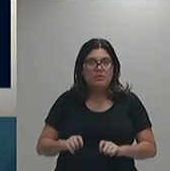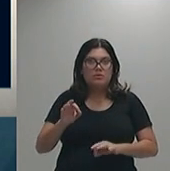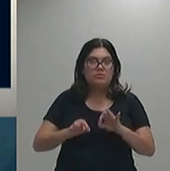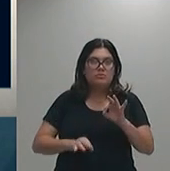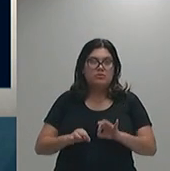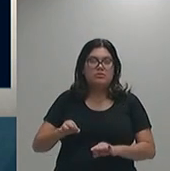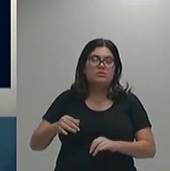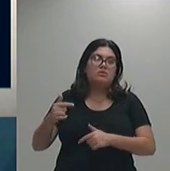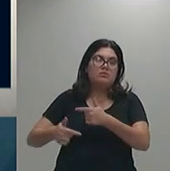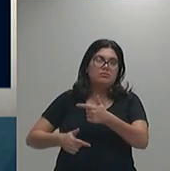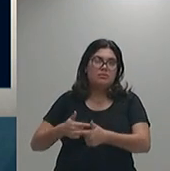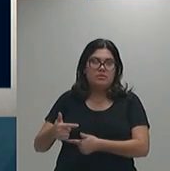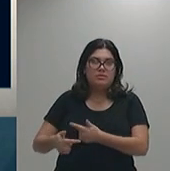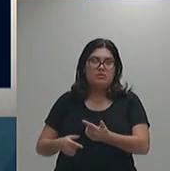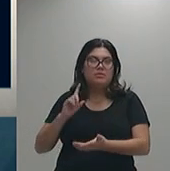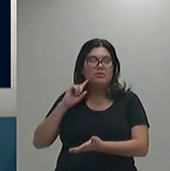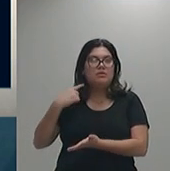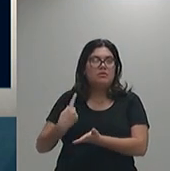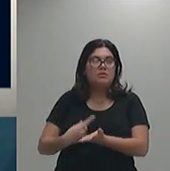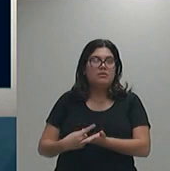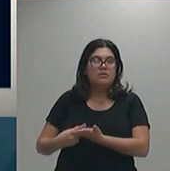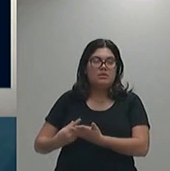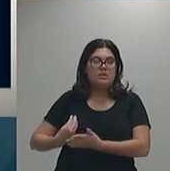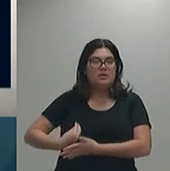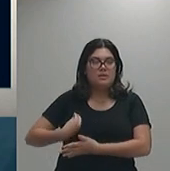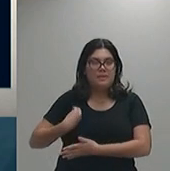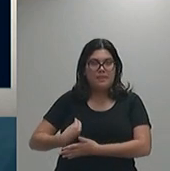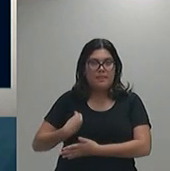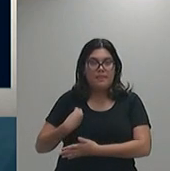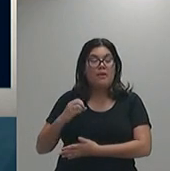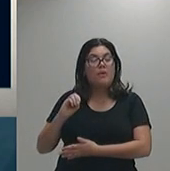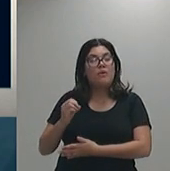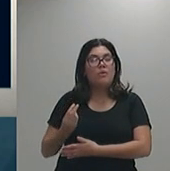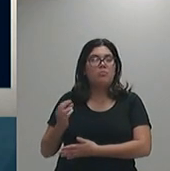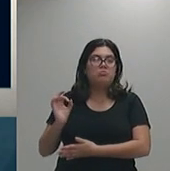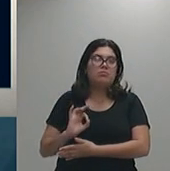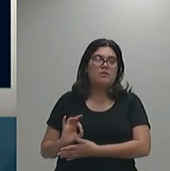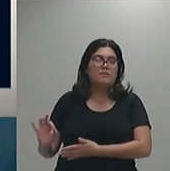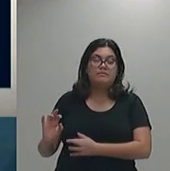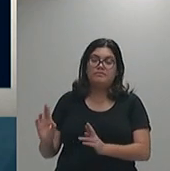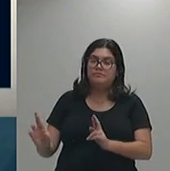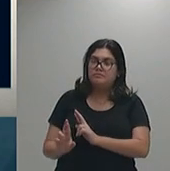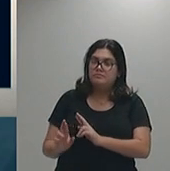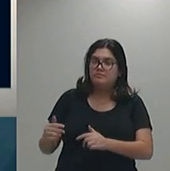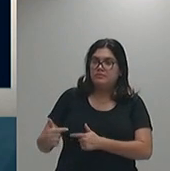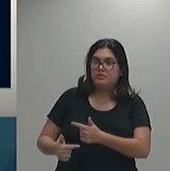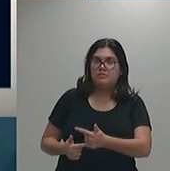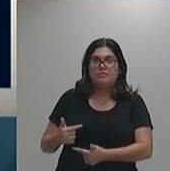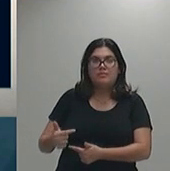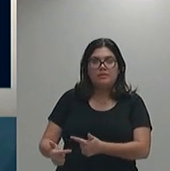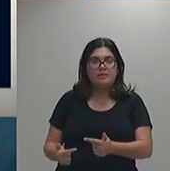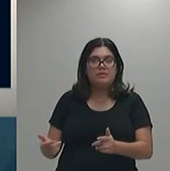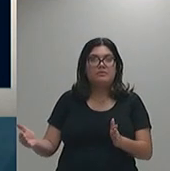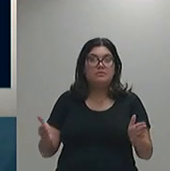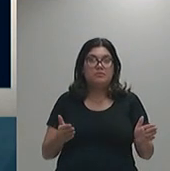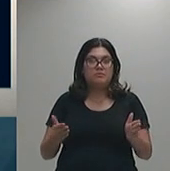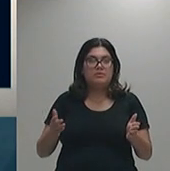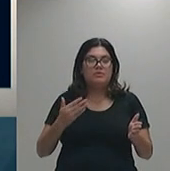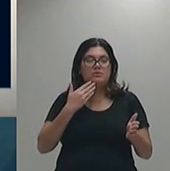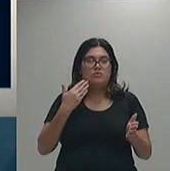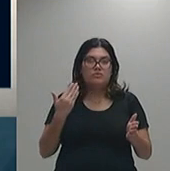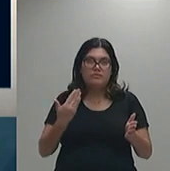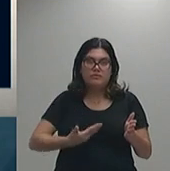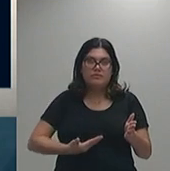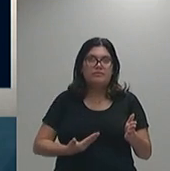para deliberar acerca da existência ou não de relação de emprego no período reclamado